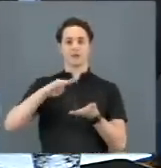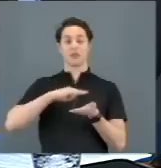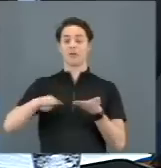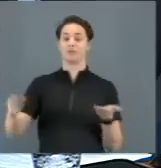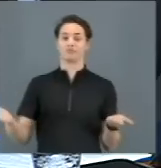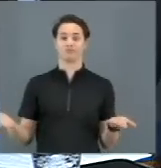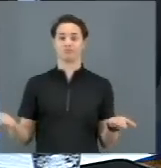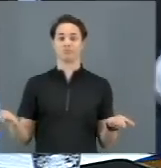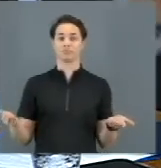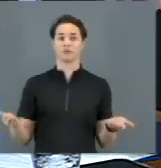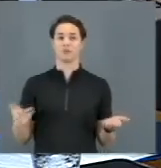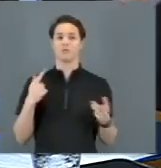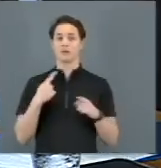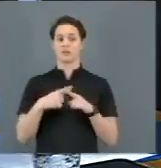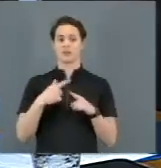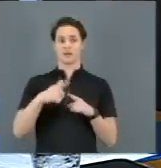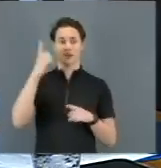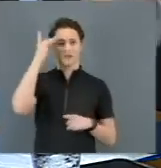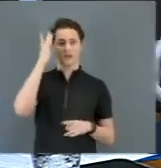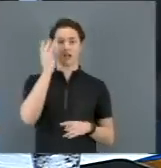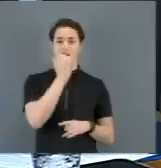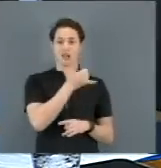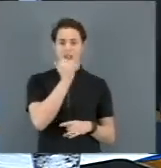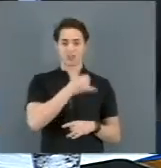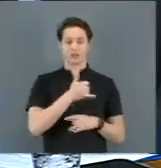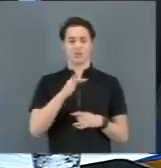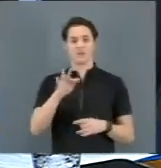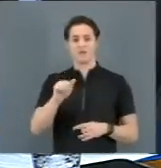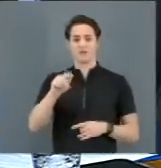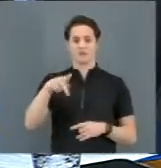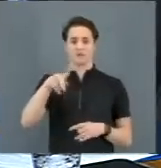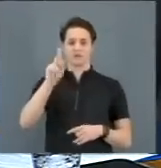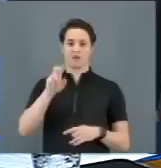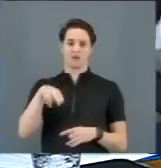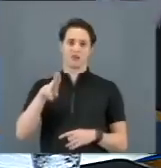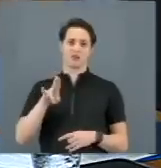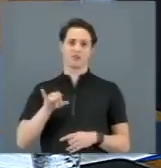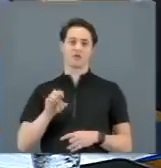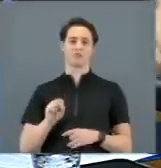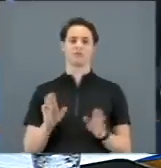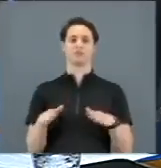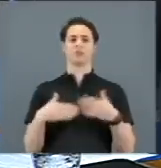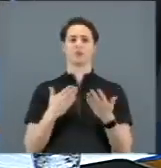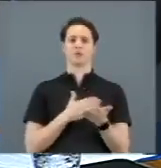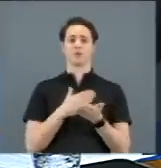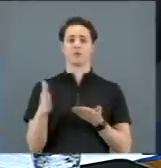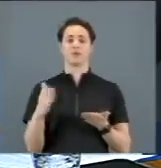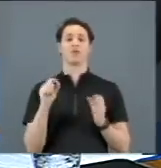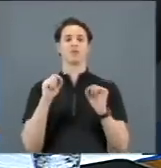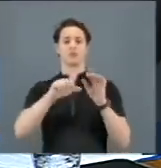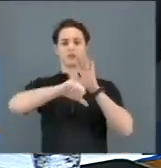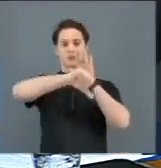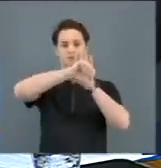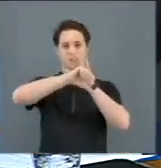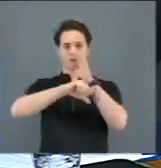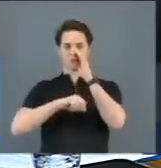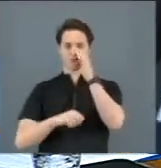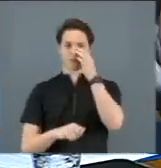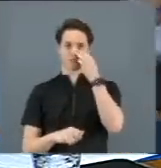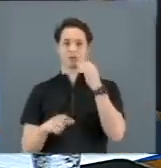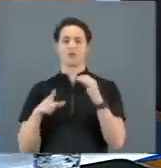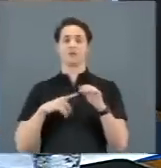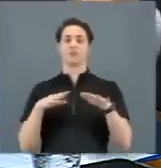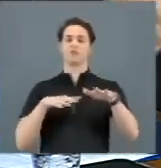WhatsApp. Porque é fácil, aqui a narrativa que é fake news, e aí você começa a criminalizar